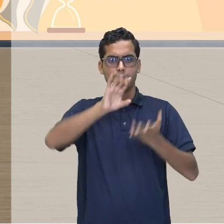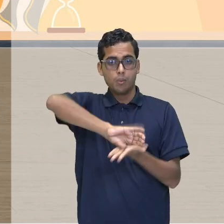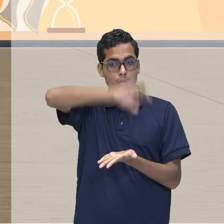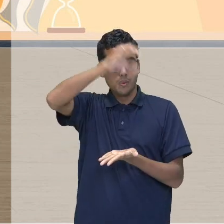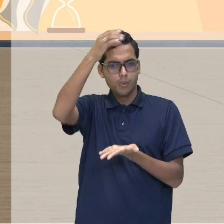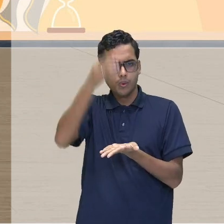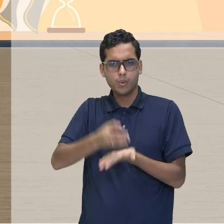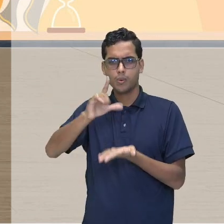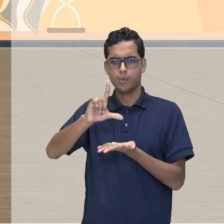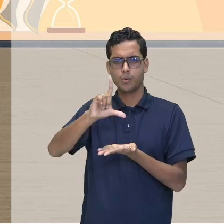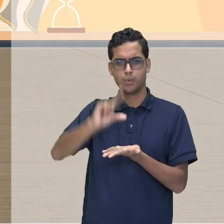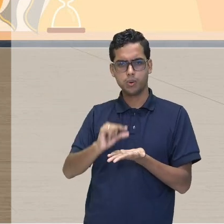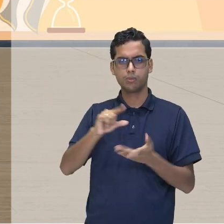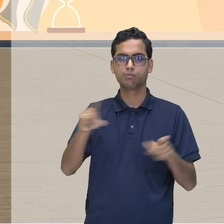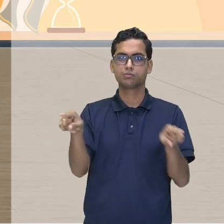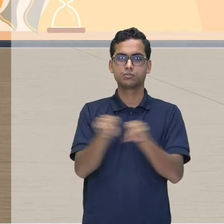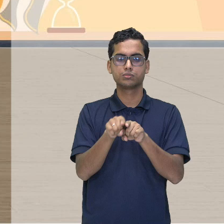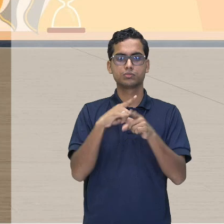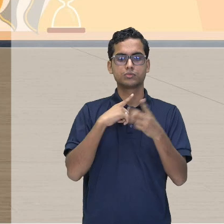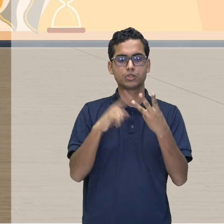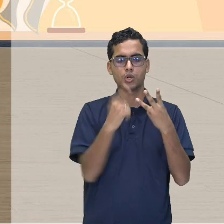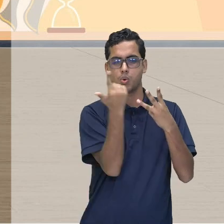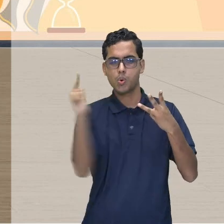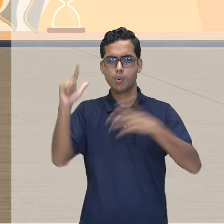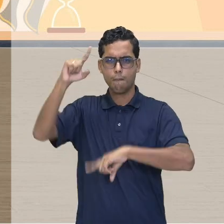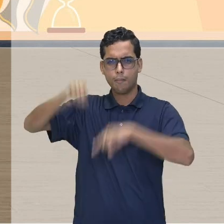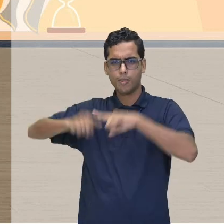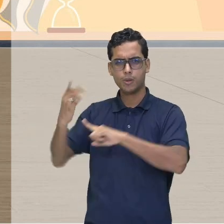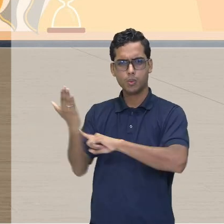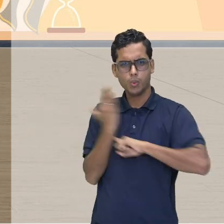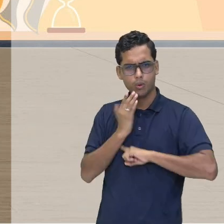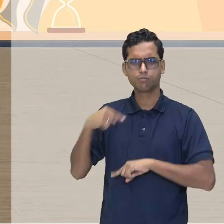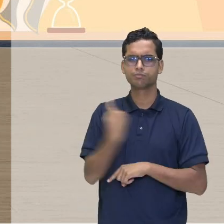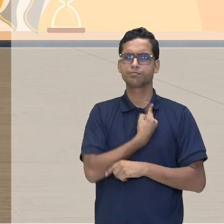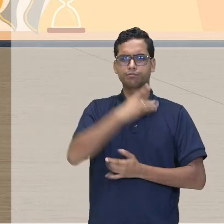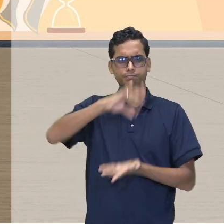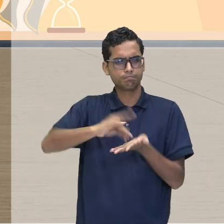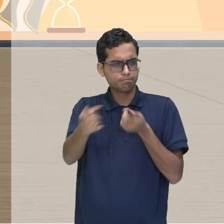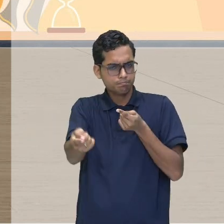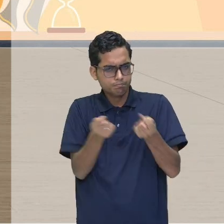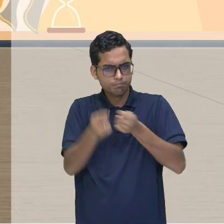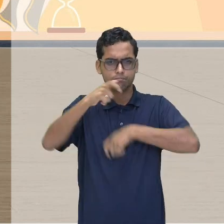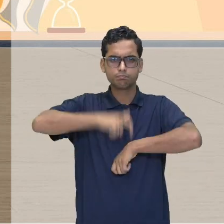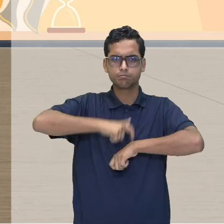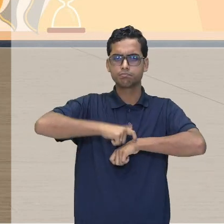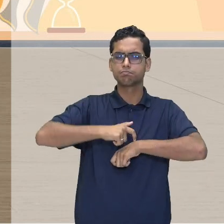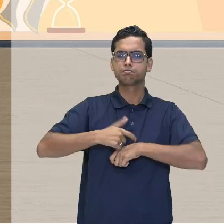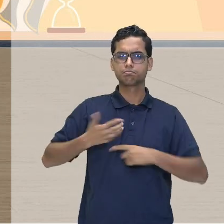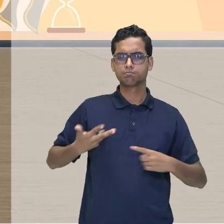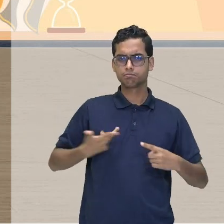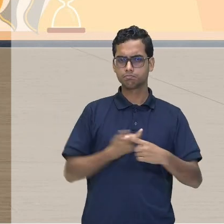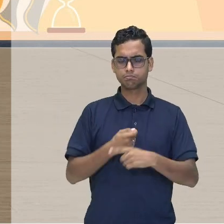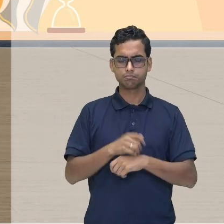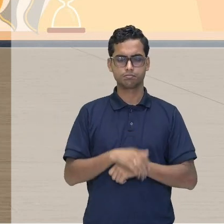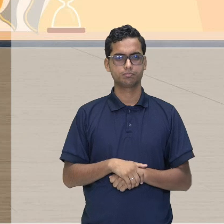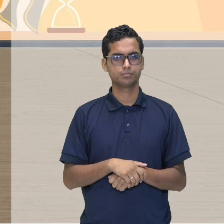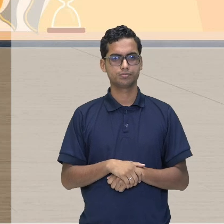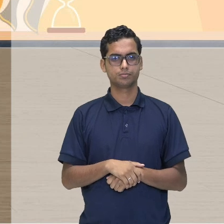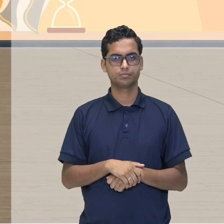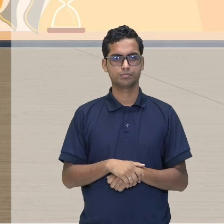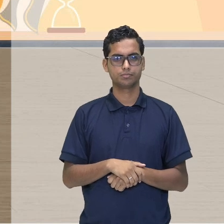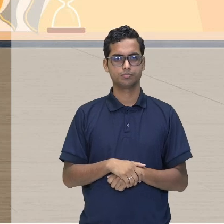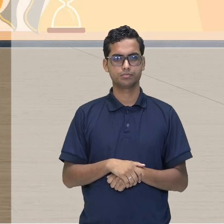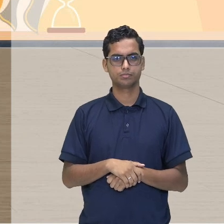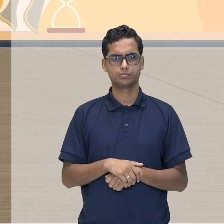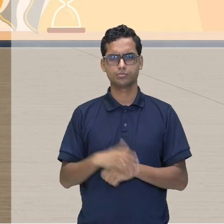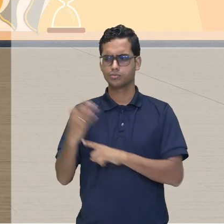hoje, desde que ele foi inventado, nos ajuda bastante a ter o controle de forma mais ampla desse tempo. Não nos mostra as